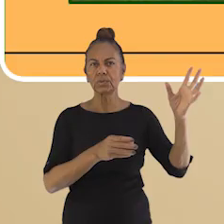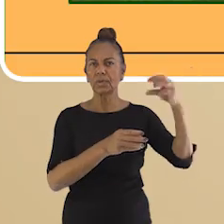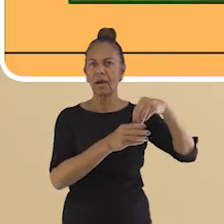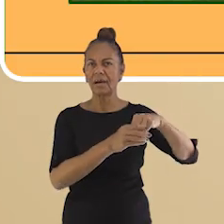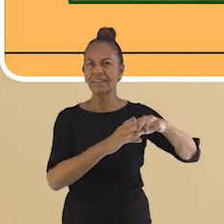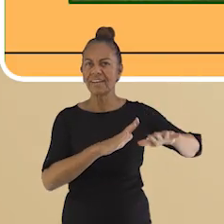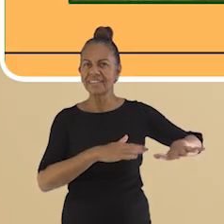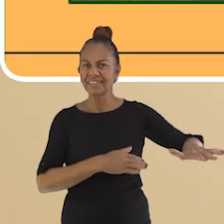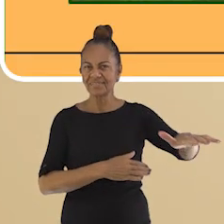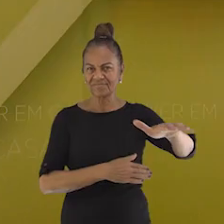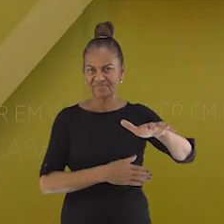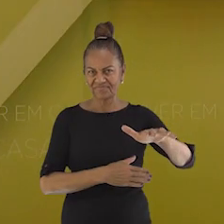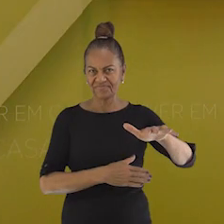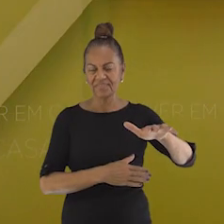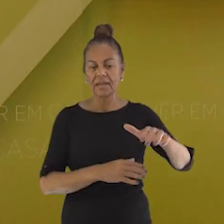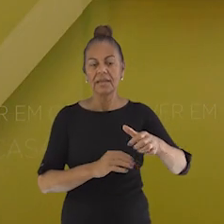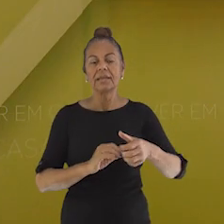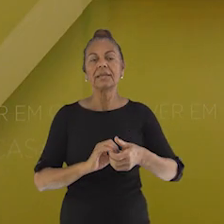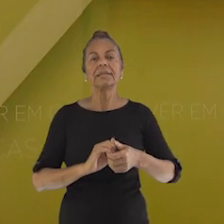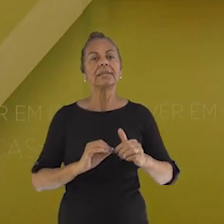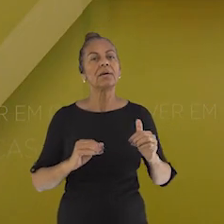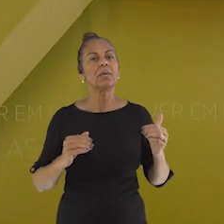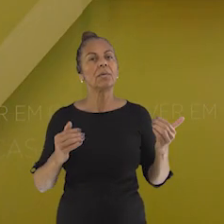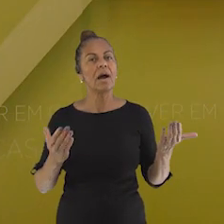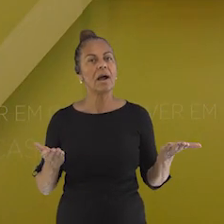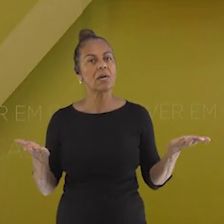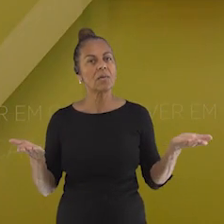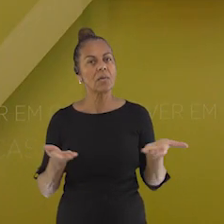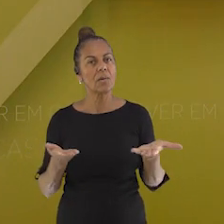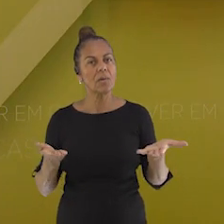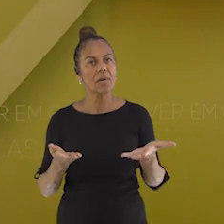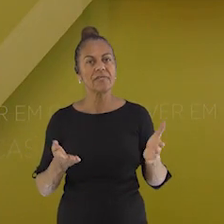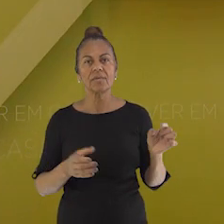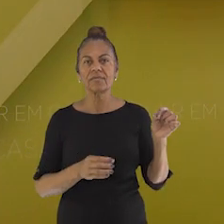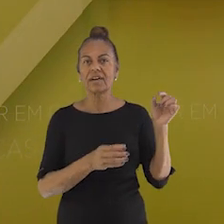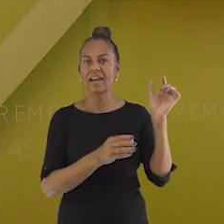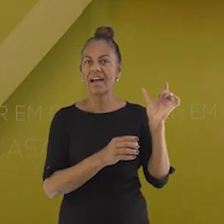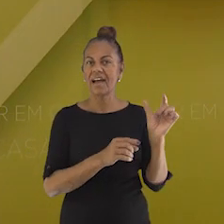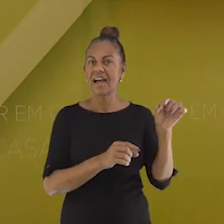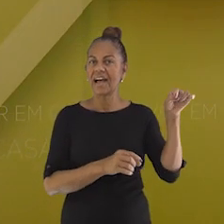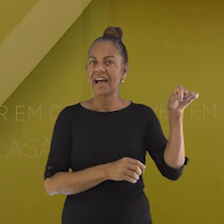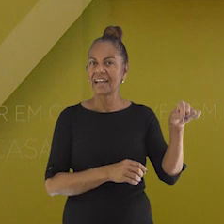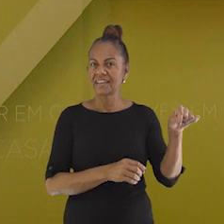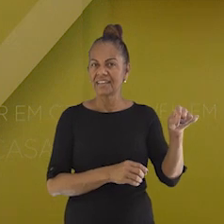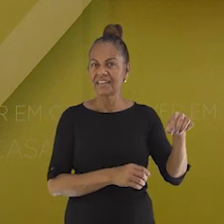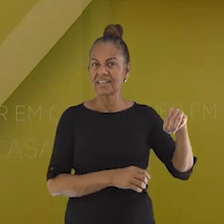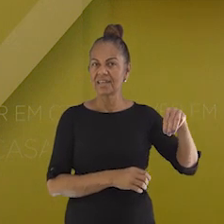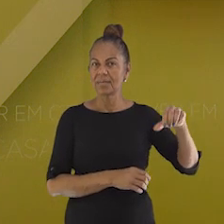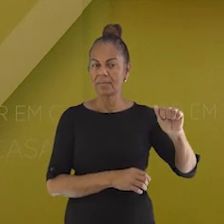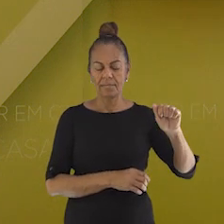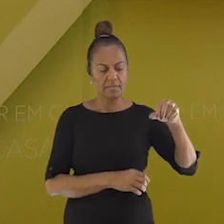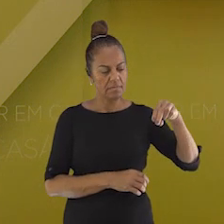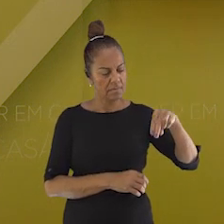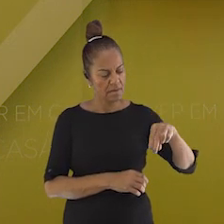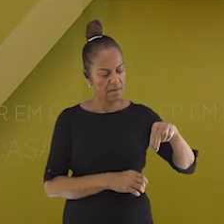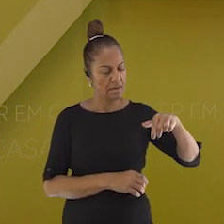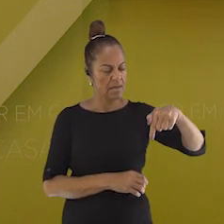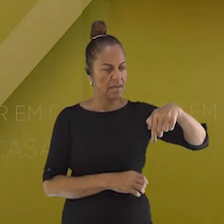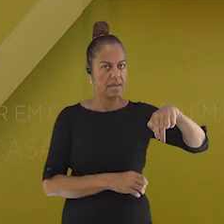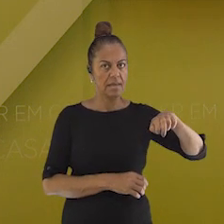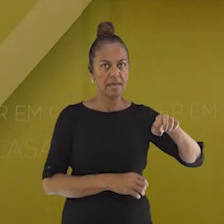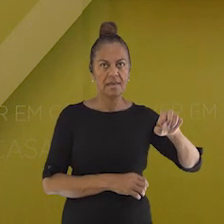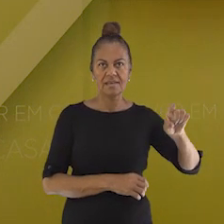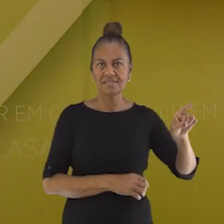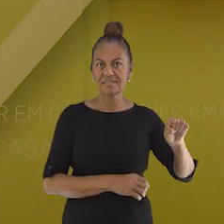que há ali. Assim, vamos falar do manguezal, desse grande ecossistema